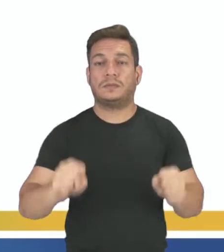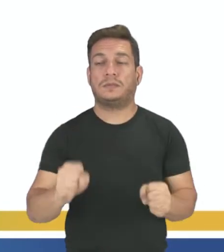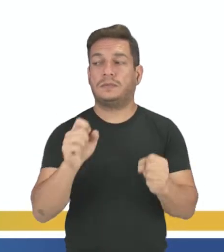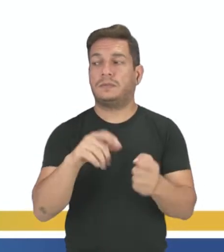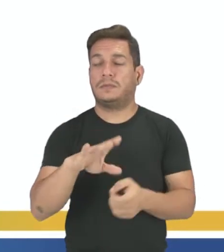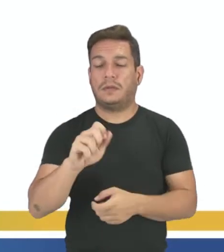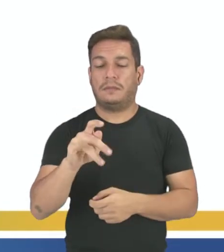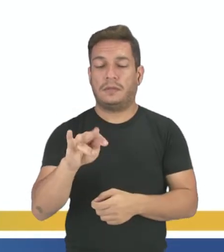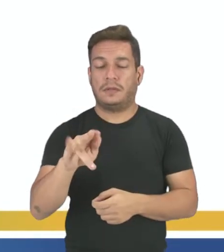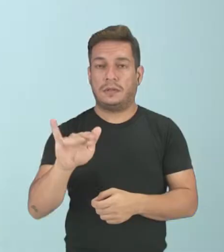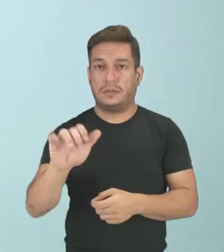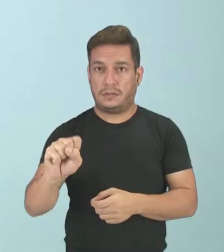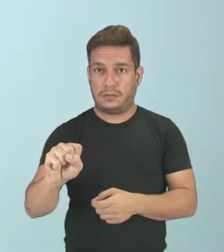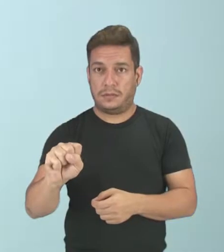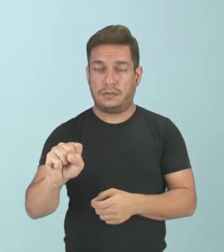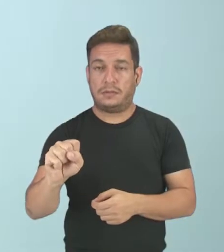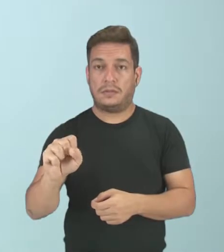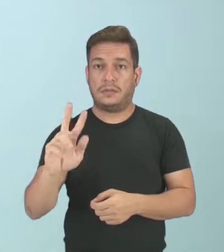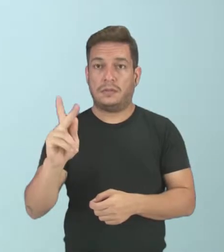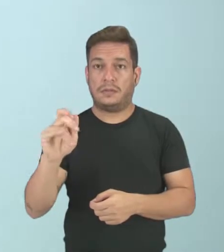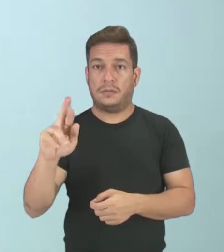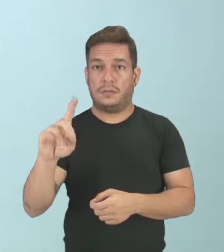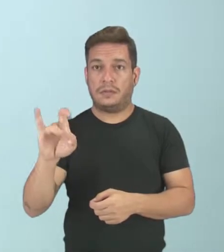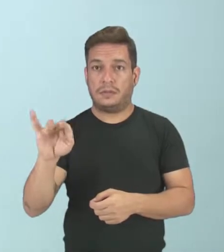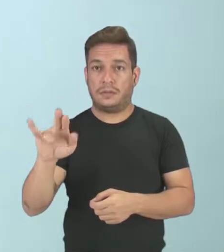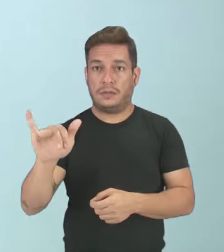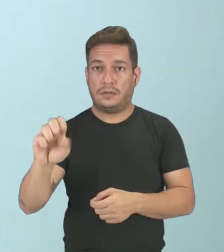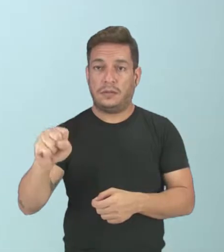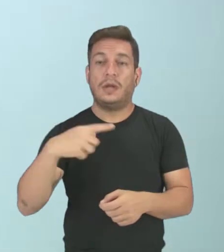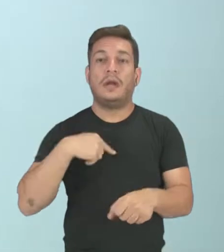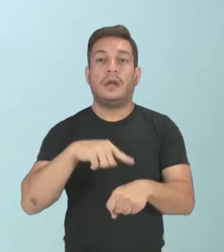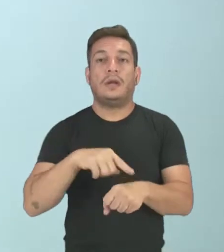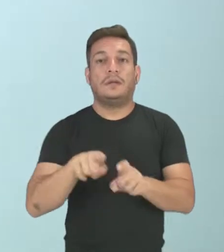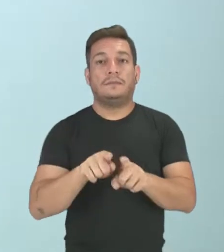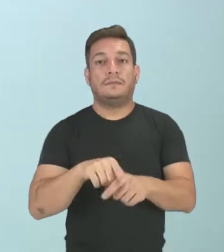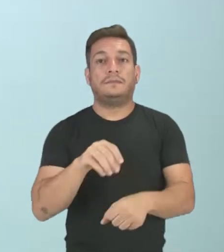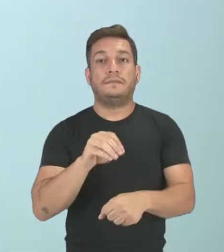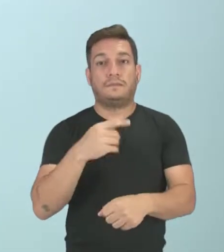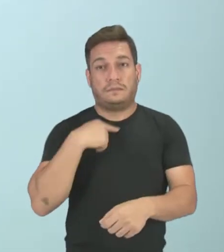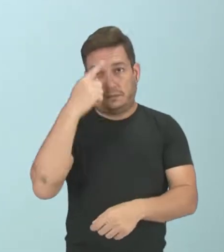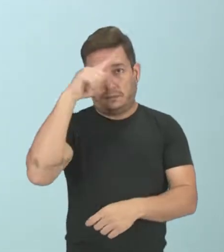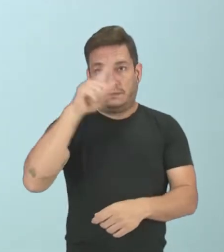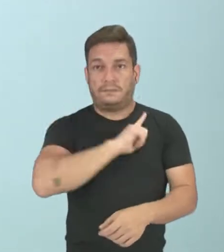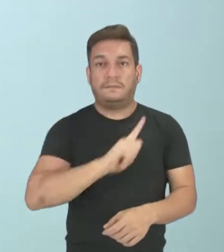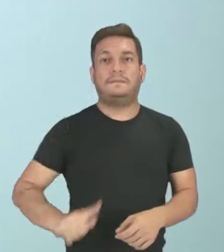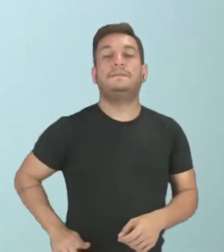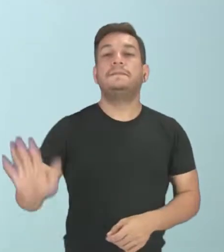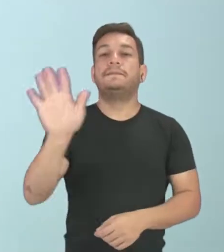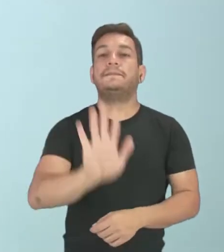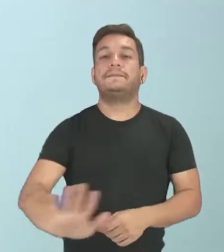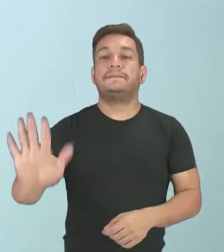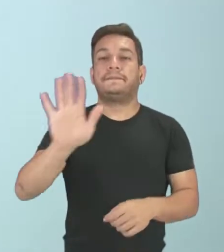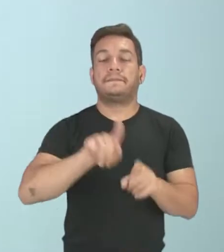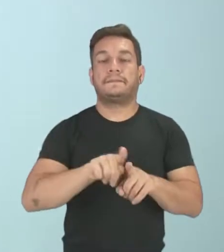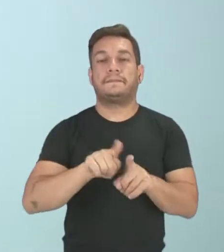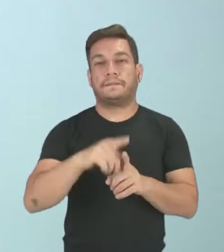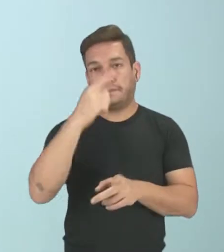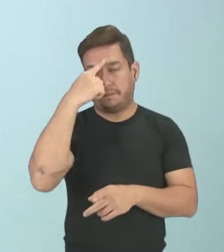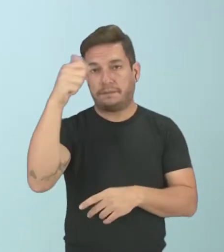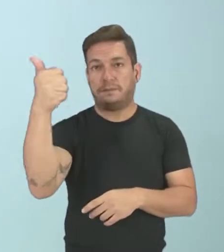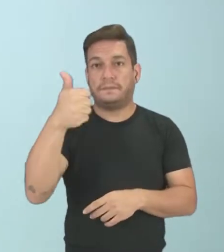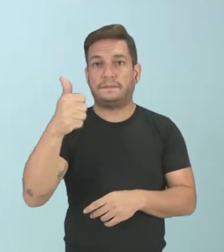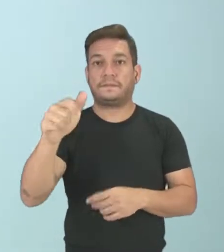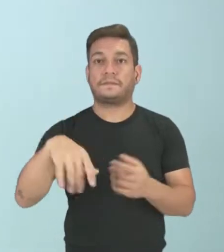capitanias hereditárias. Então, nesse momento também, com a criação do governo geral, é criada também a